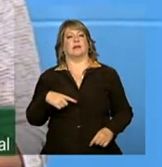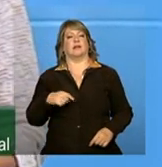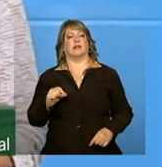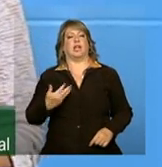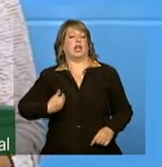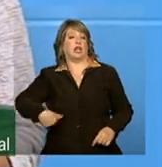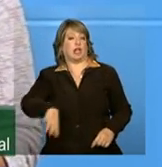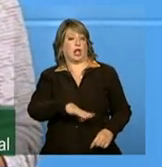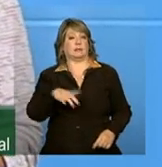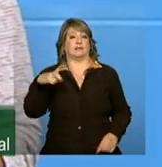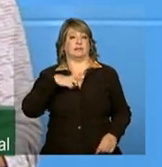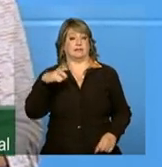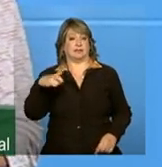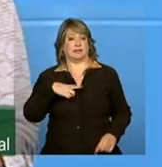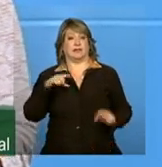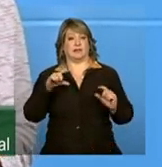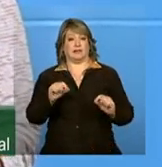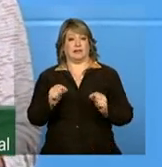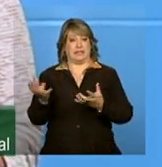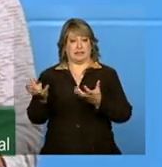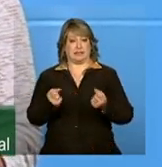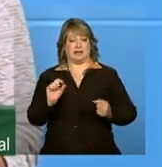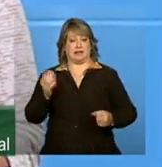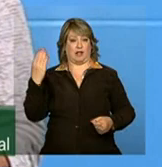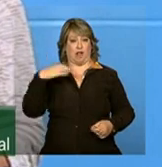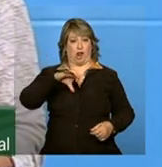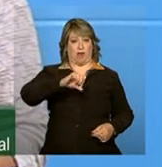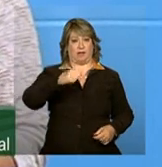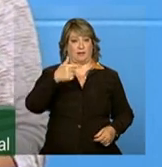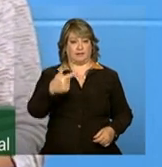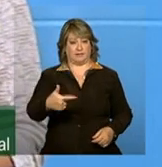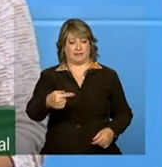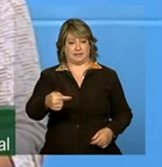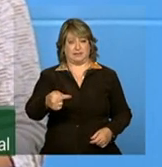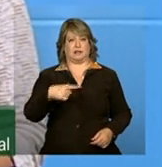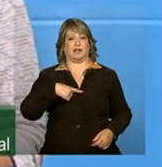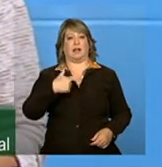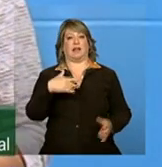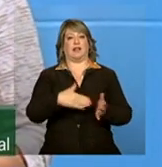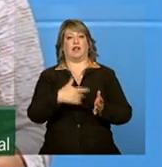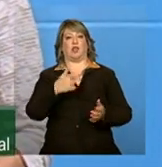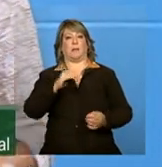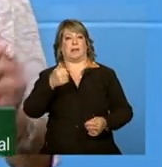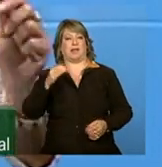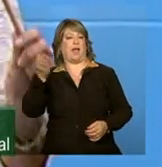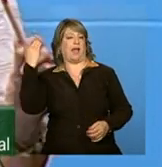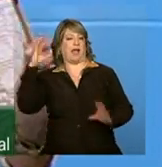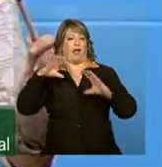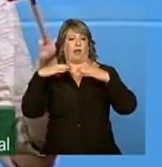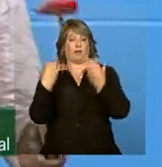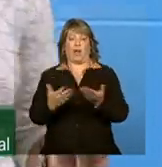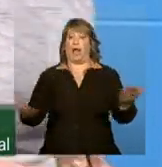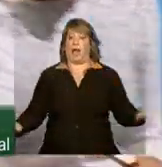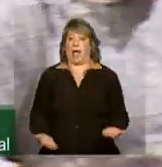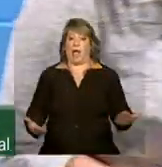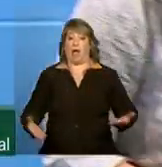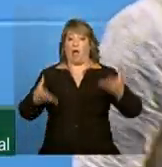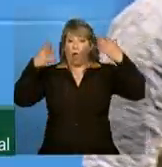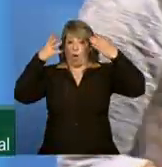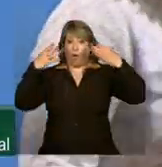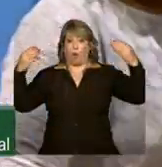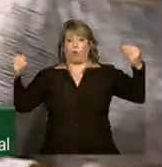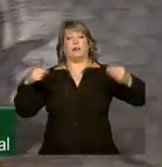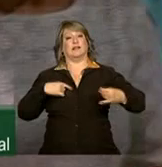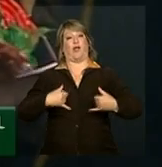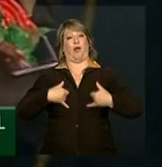Nós, tendo sediado em 97 e em 2010 as conferências anteriores, agora a Holanda fica honrada